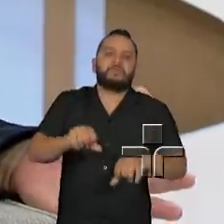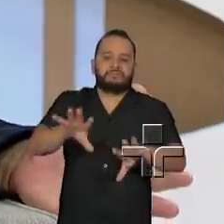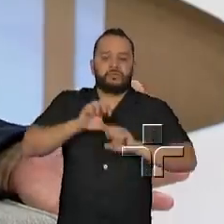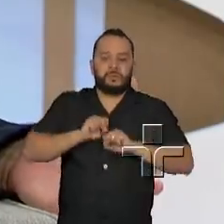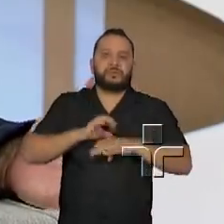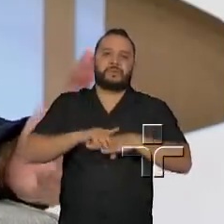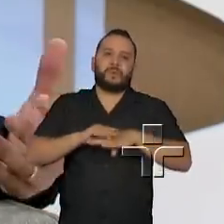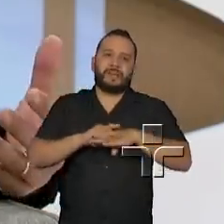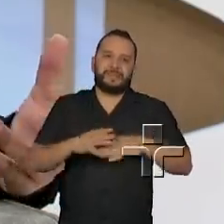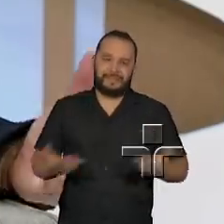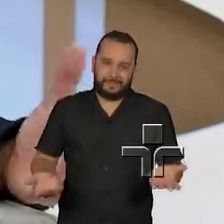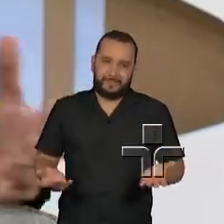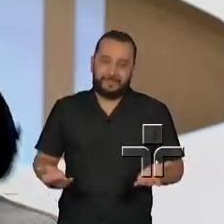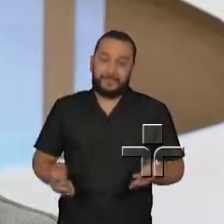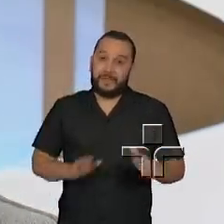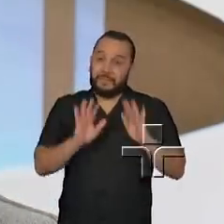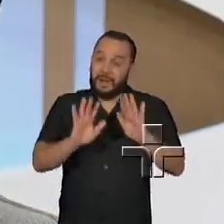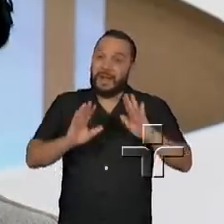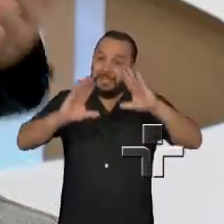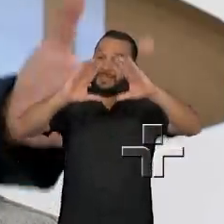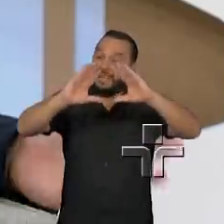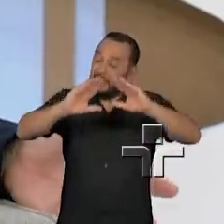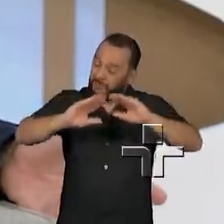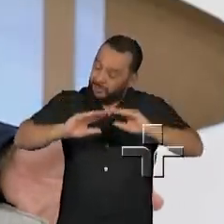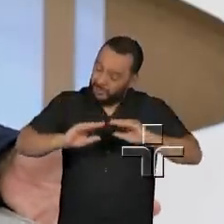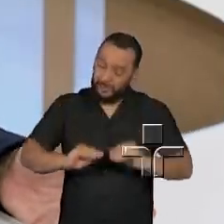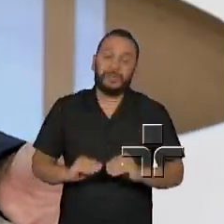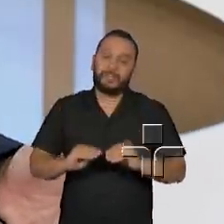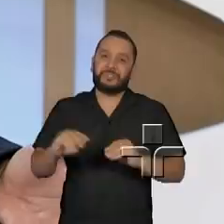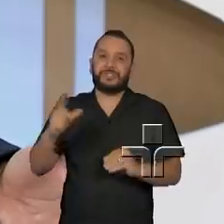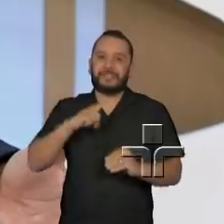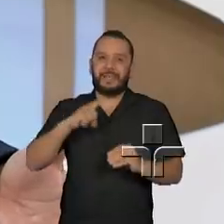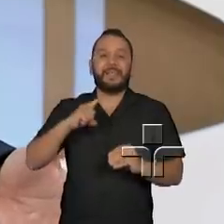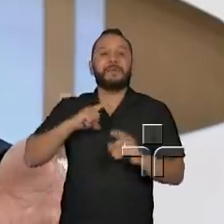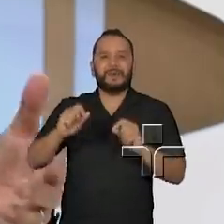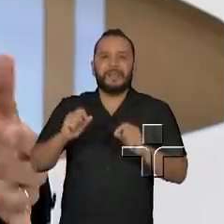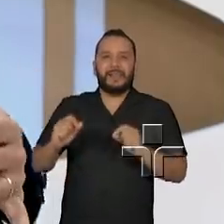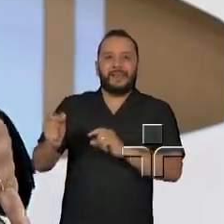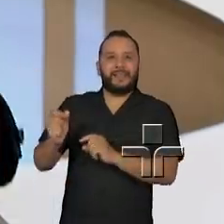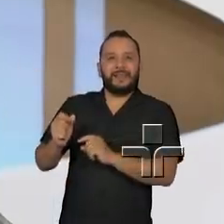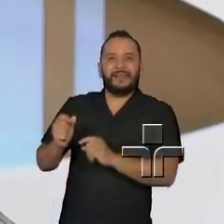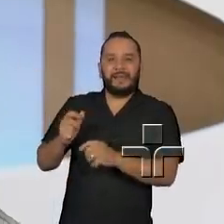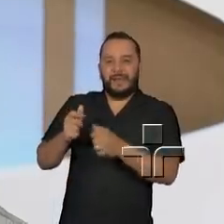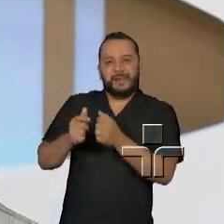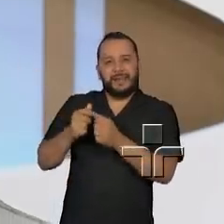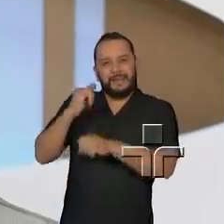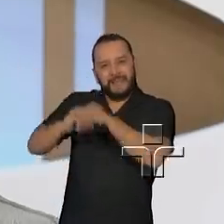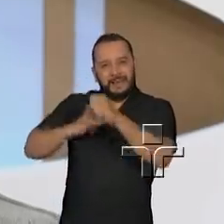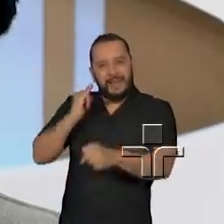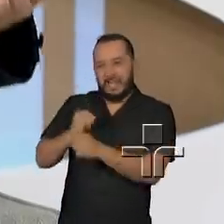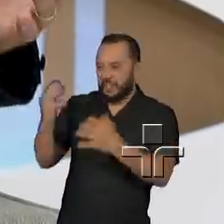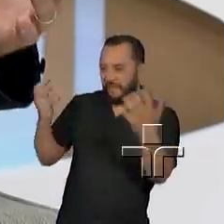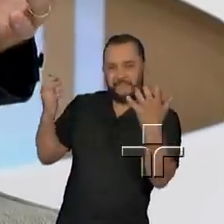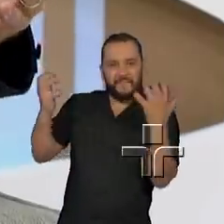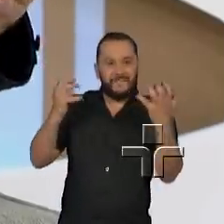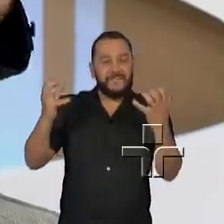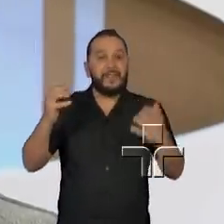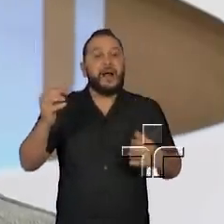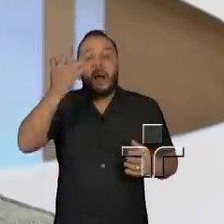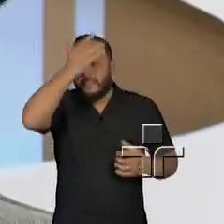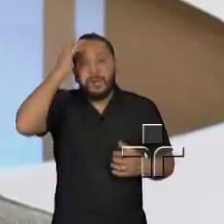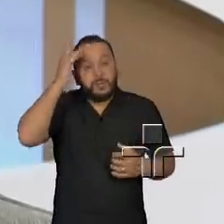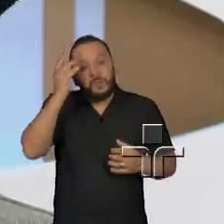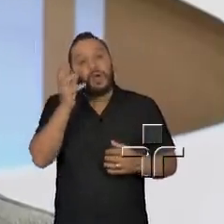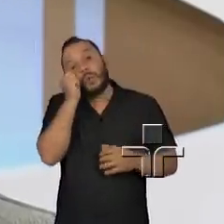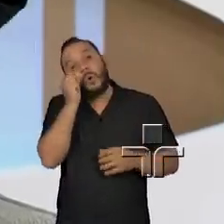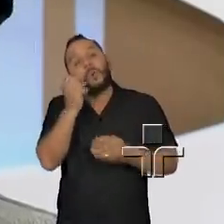invadida pelas mídias, por tudo que é elétrico e eletrônico. Então, a pessoa espera o sono chegar assistindo